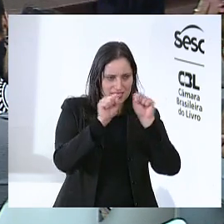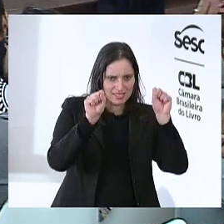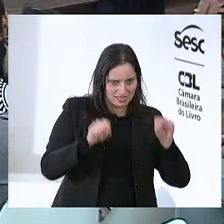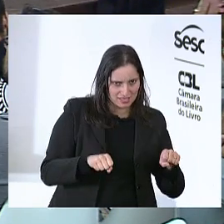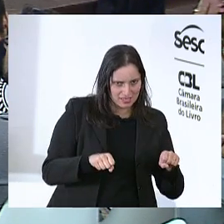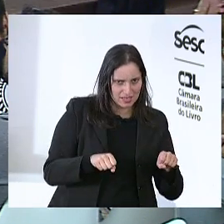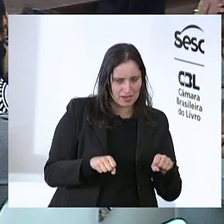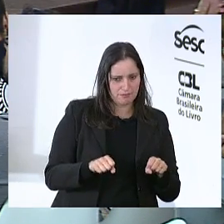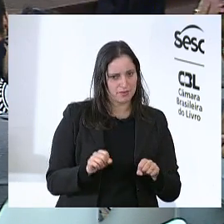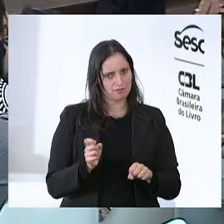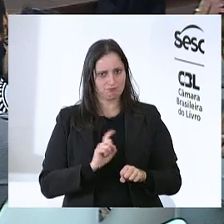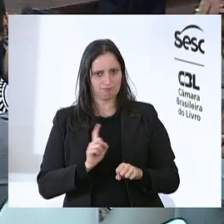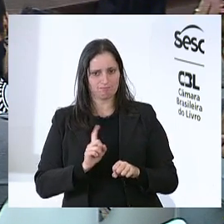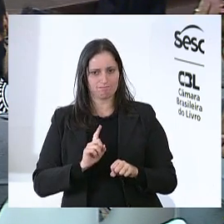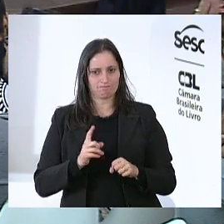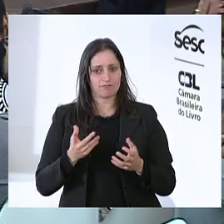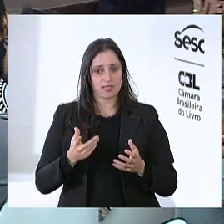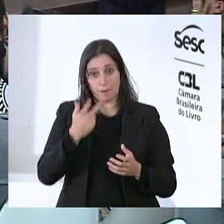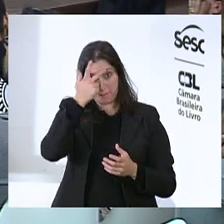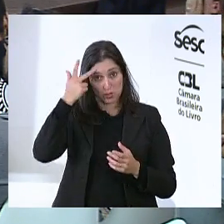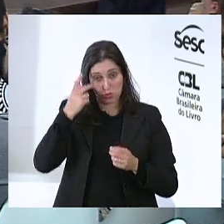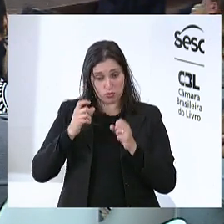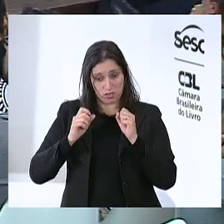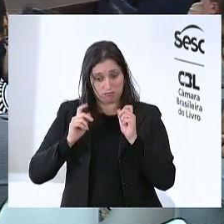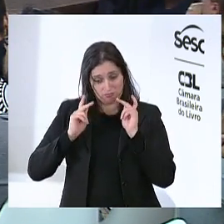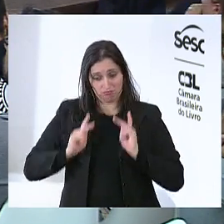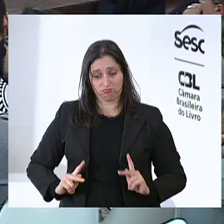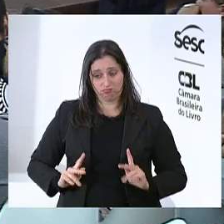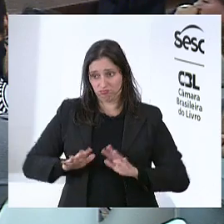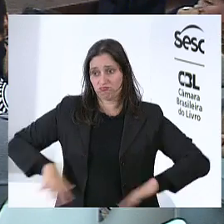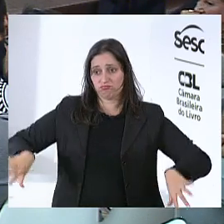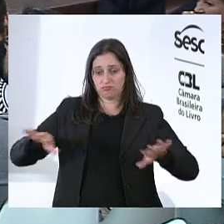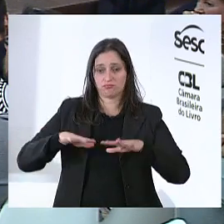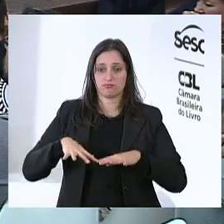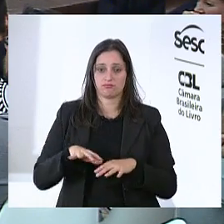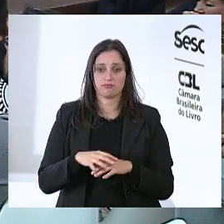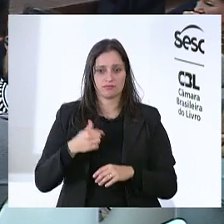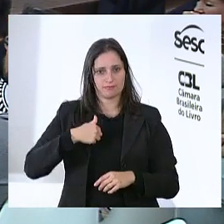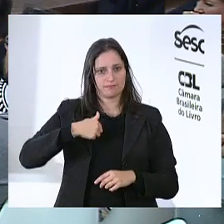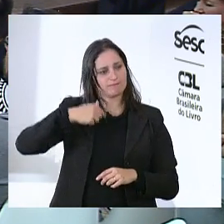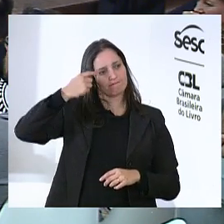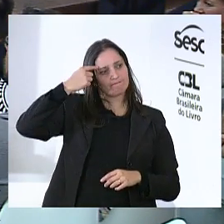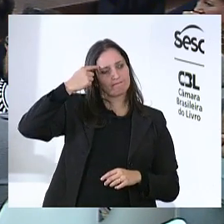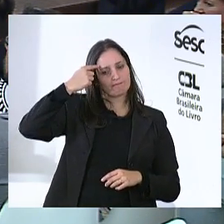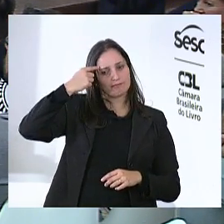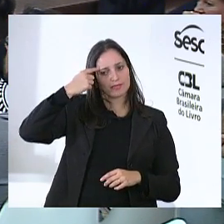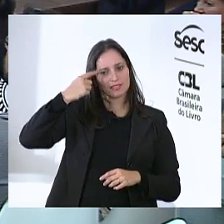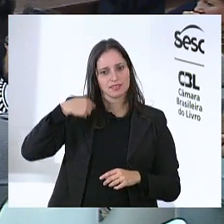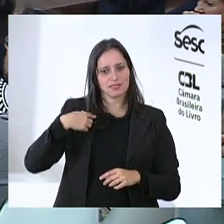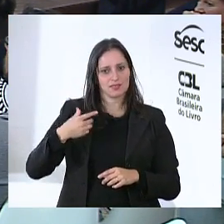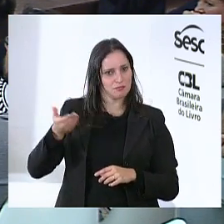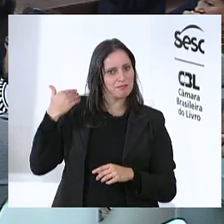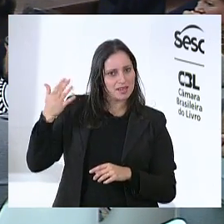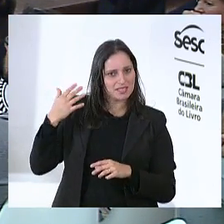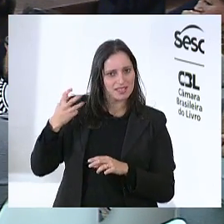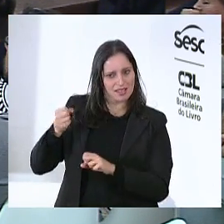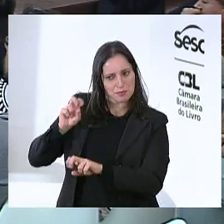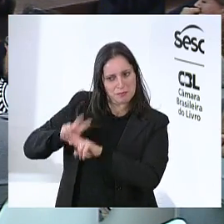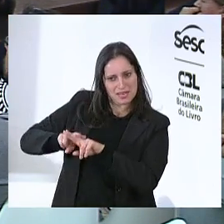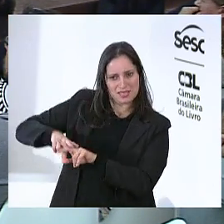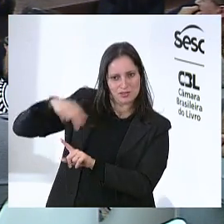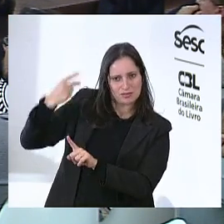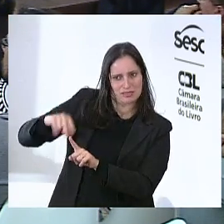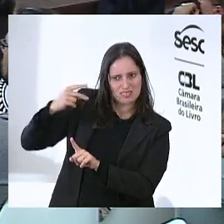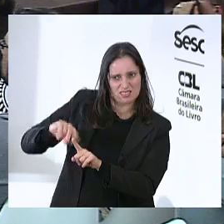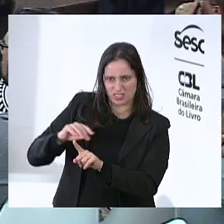sim ao ser humano. Porque eu fico pensando também se a questão da tortura, que ela não é só